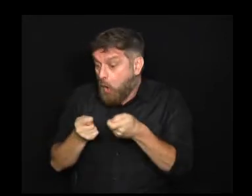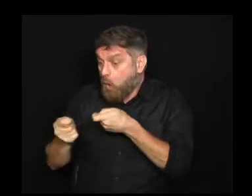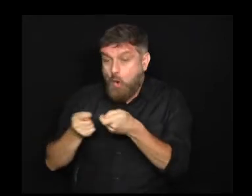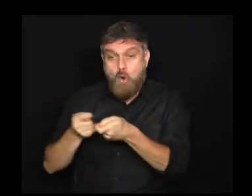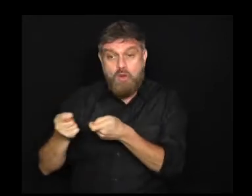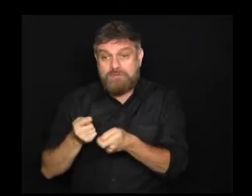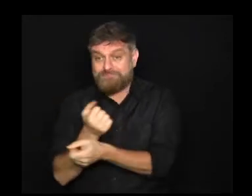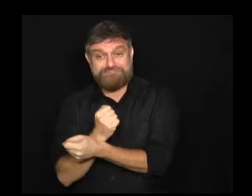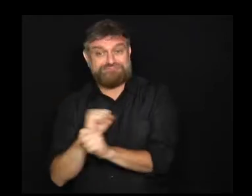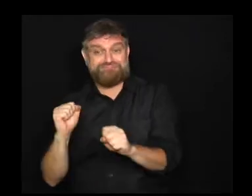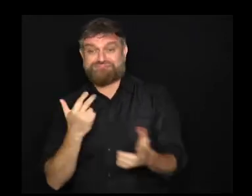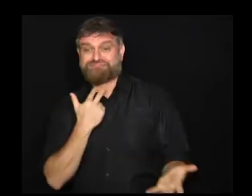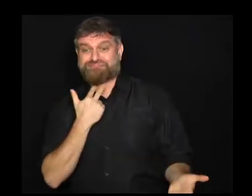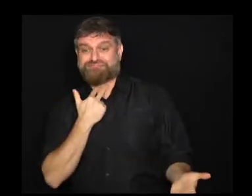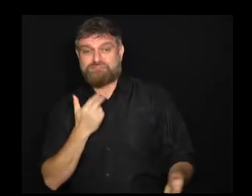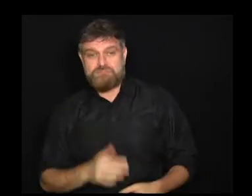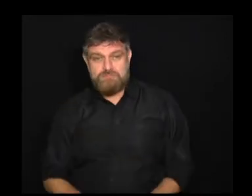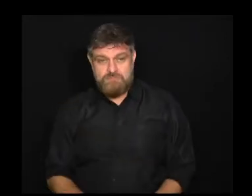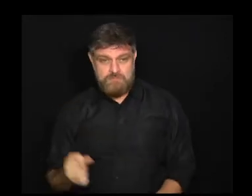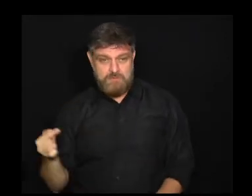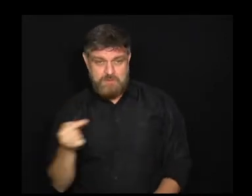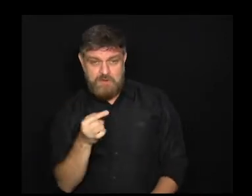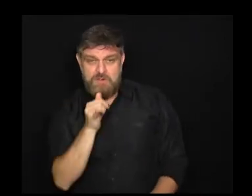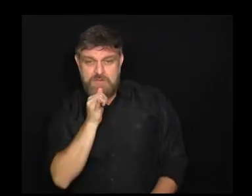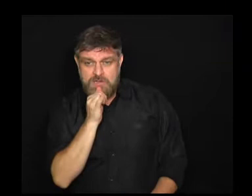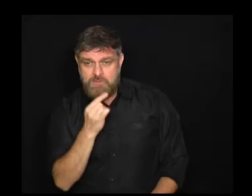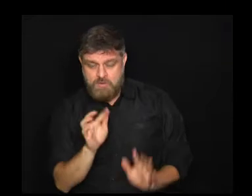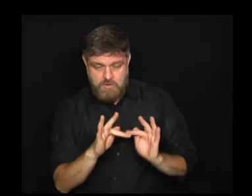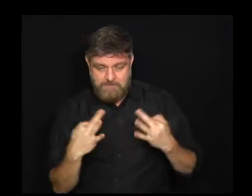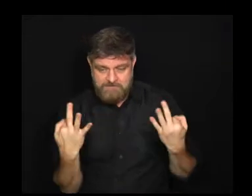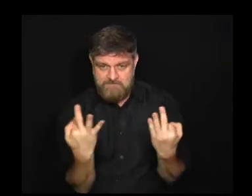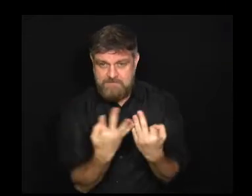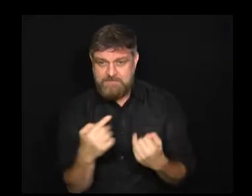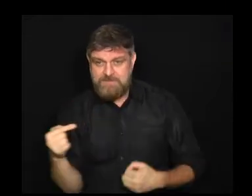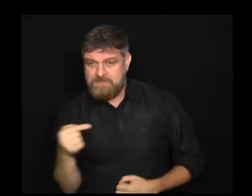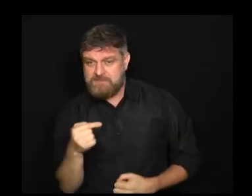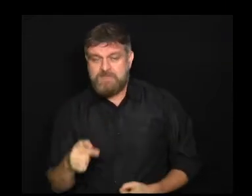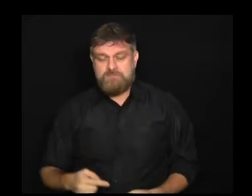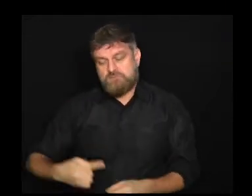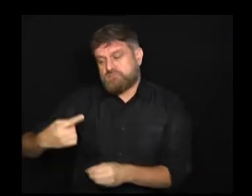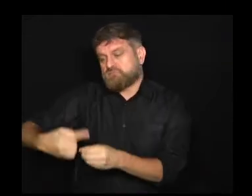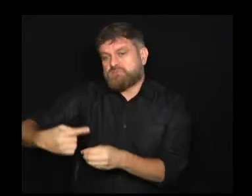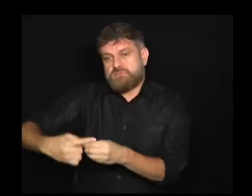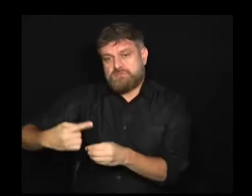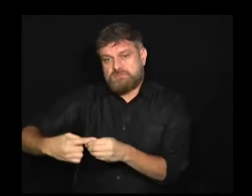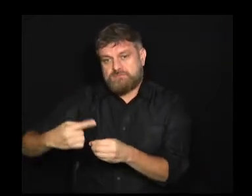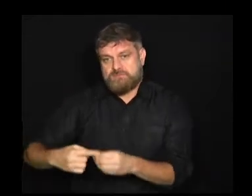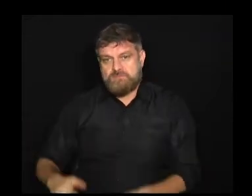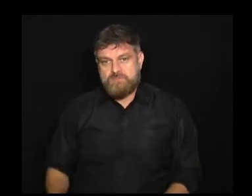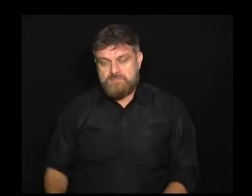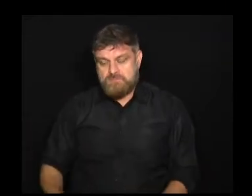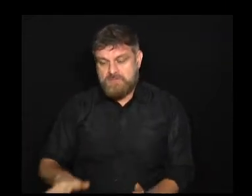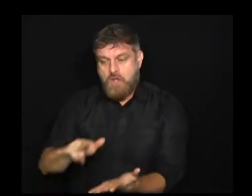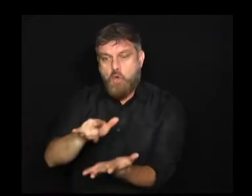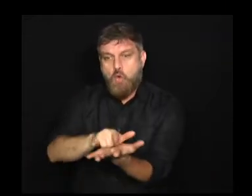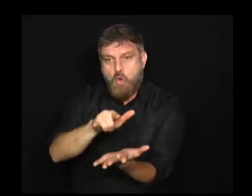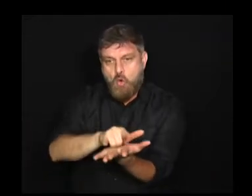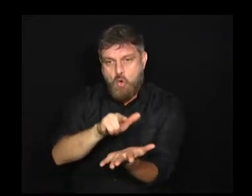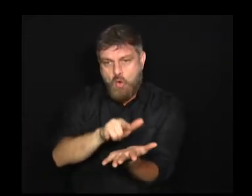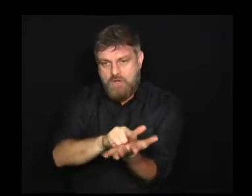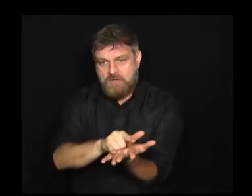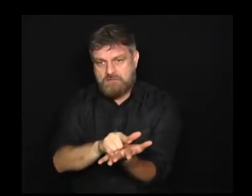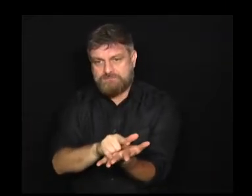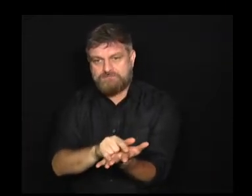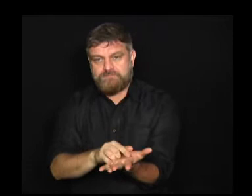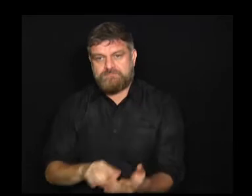doença. Então, esse aqui é um exemplo de uma família que estava numa cidade e que visitou Wuhan, né? Uma família de